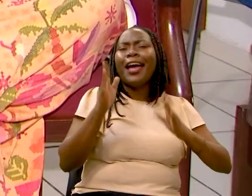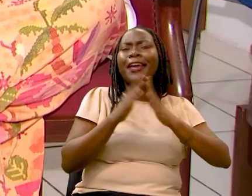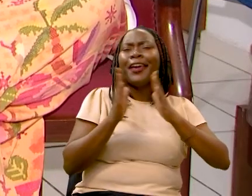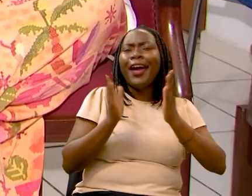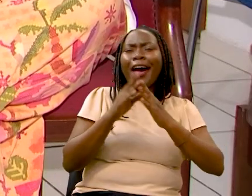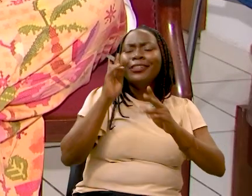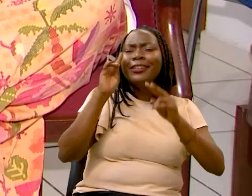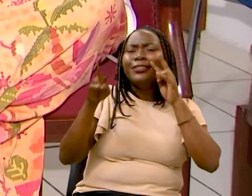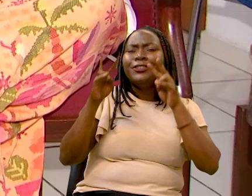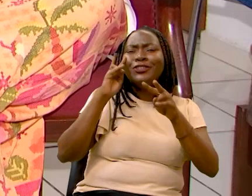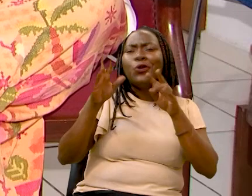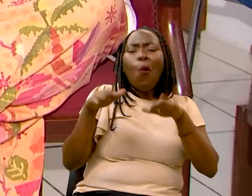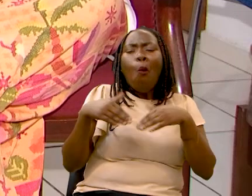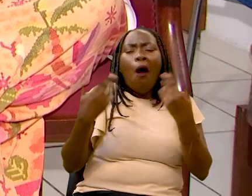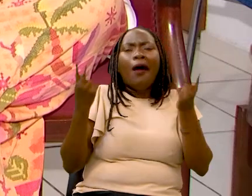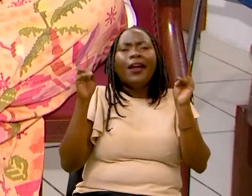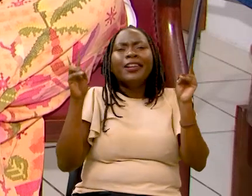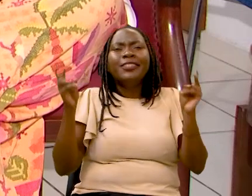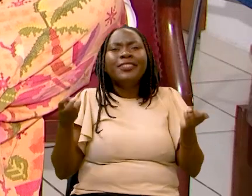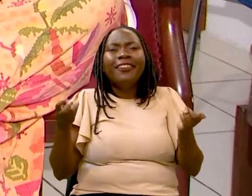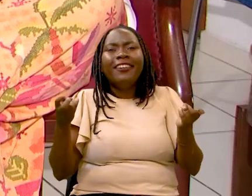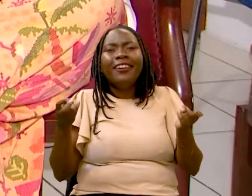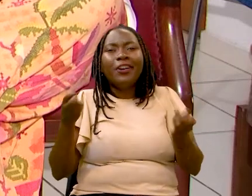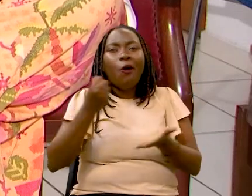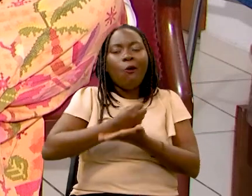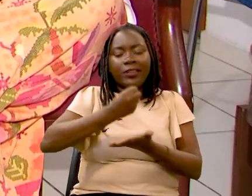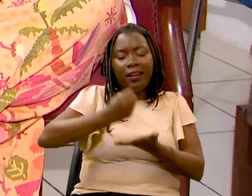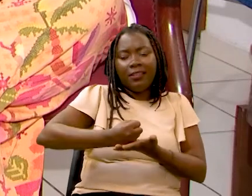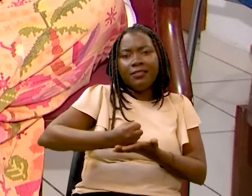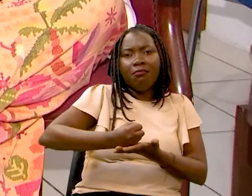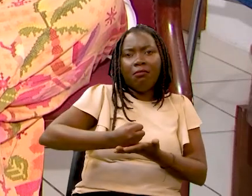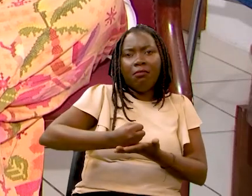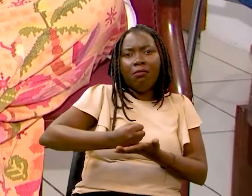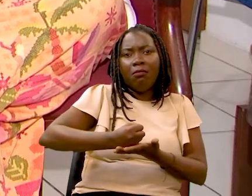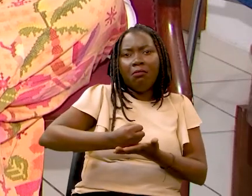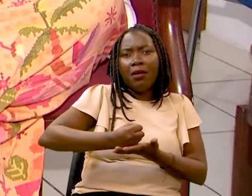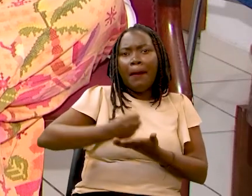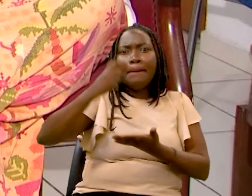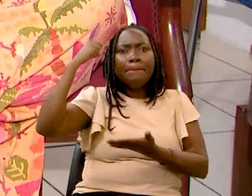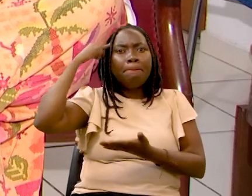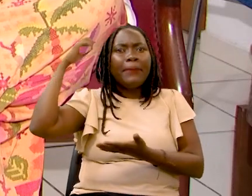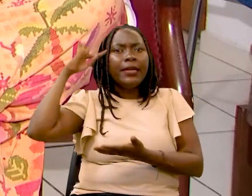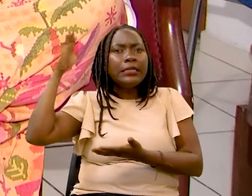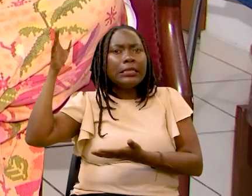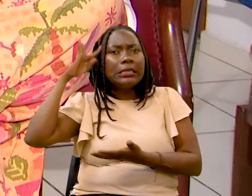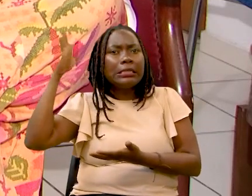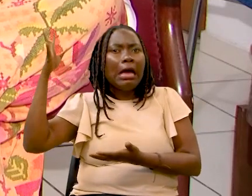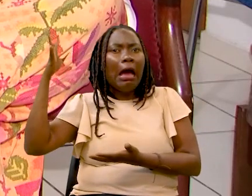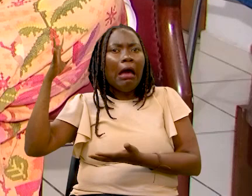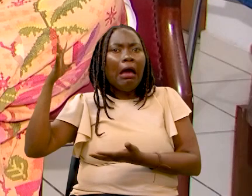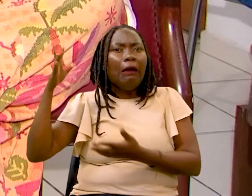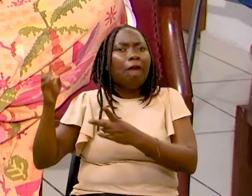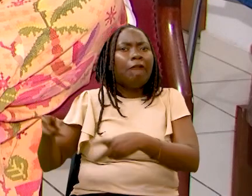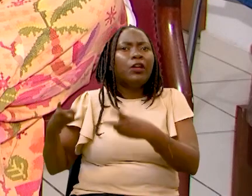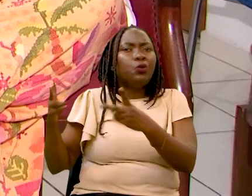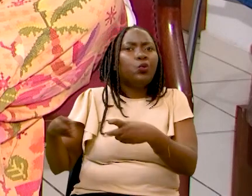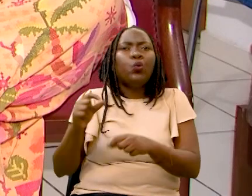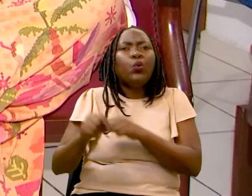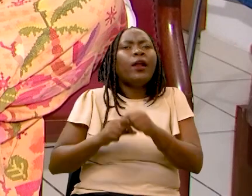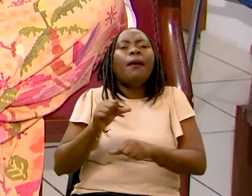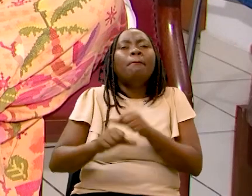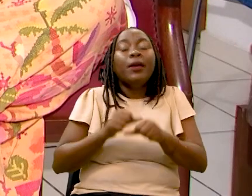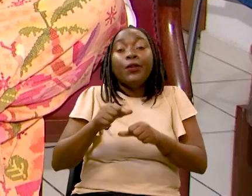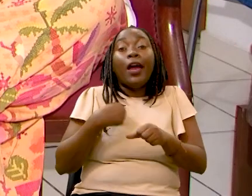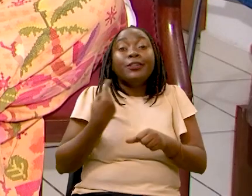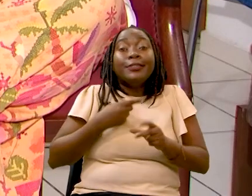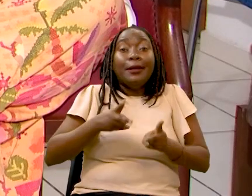O que é isso para quem não está em casa assistindo? Qual que é a questão de contratação ou a questão de pensar